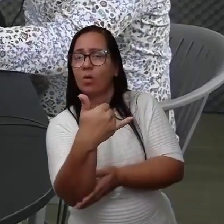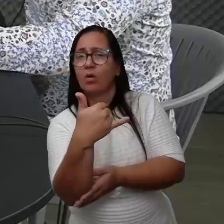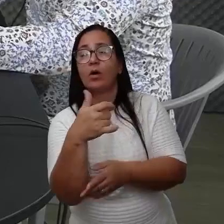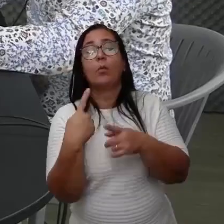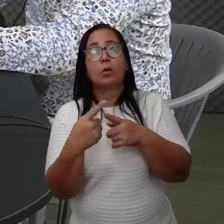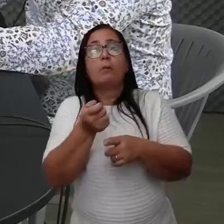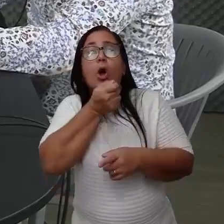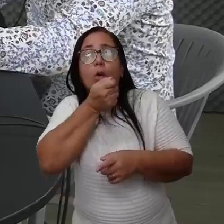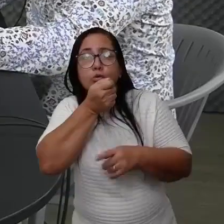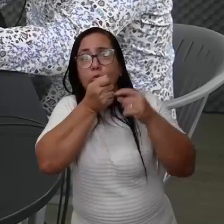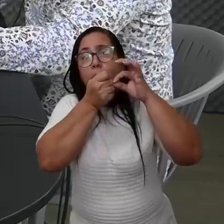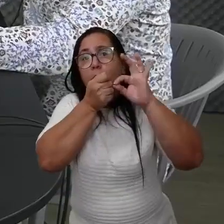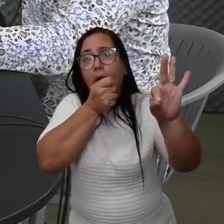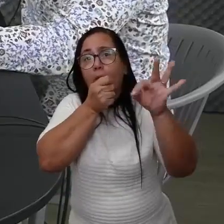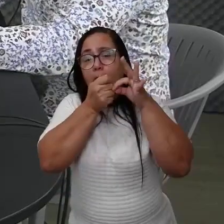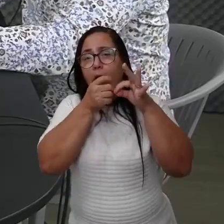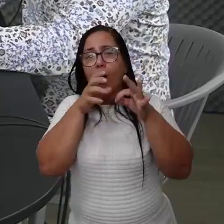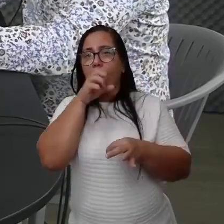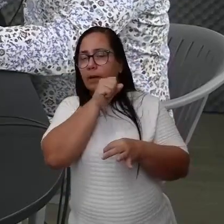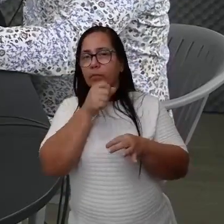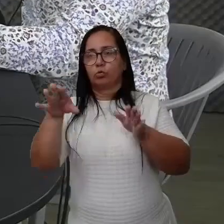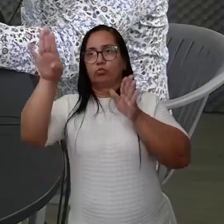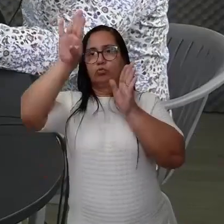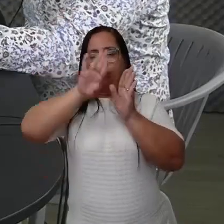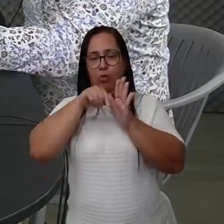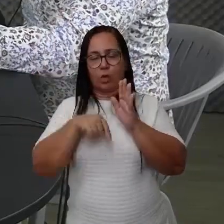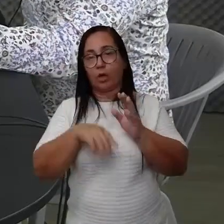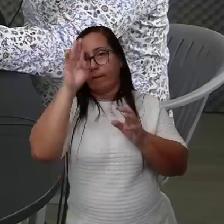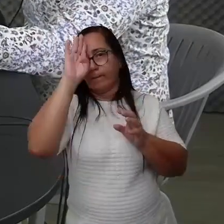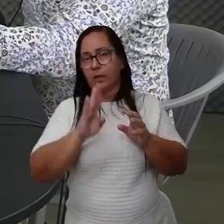ó, manda áudio. Quando eu chego aqui no Brasil, o